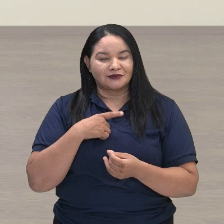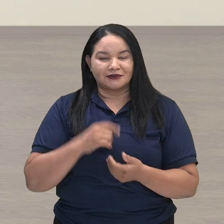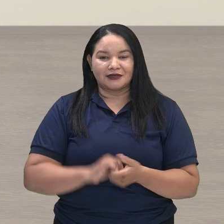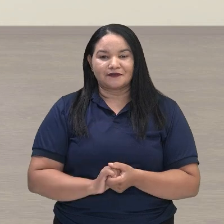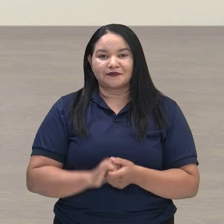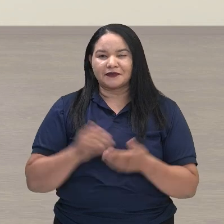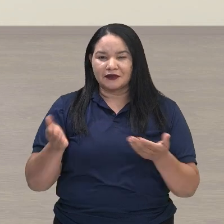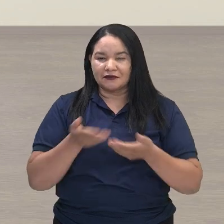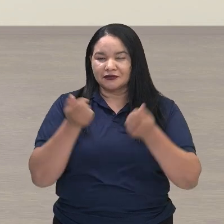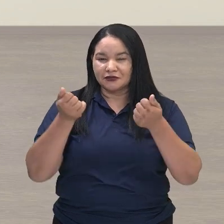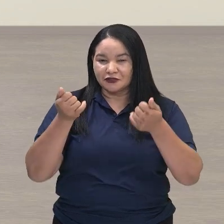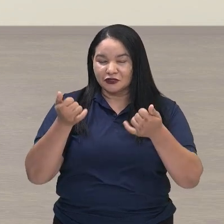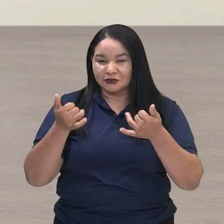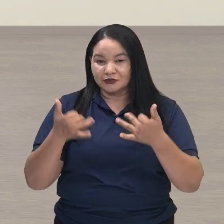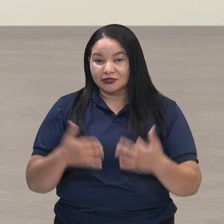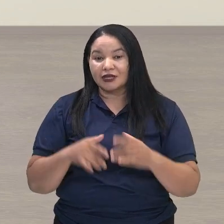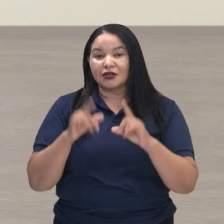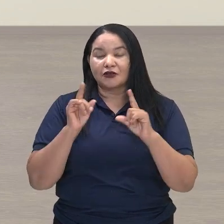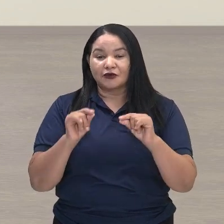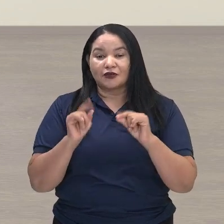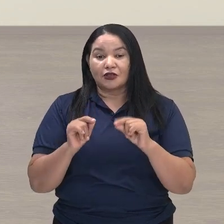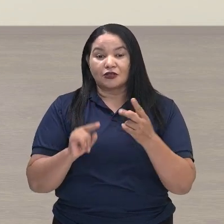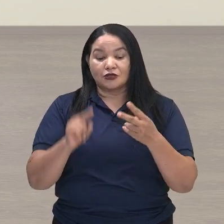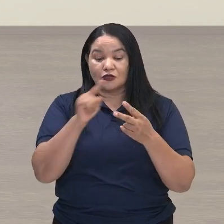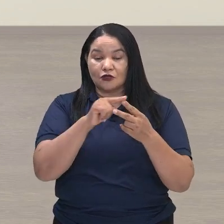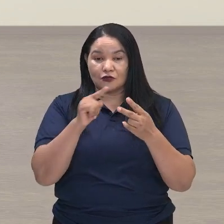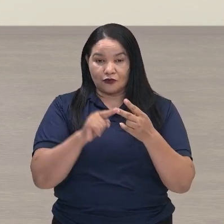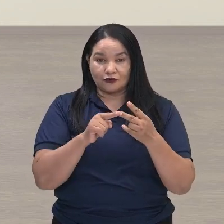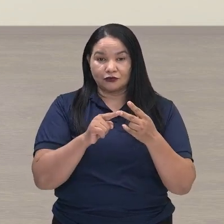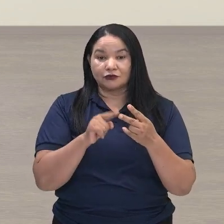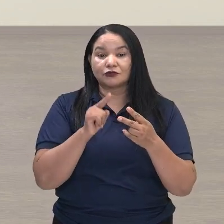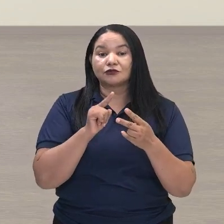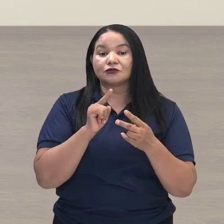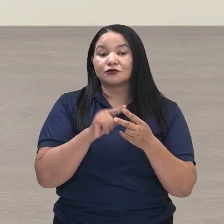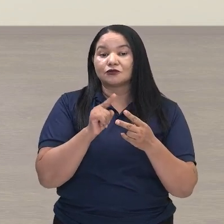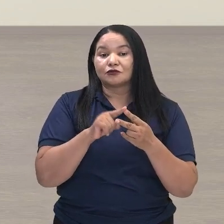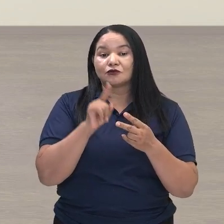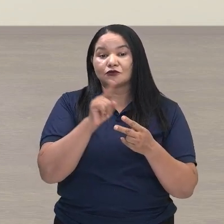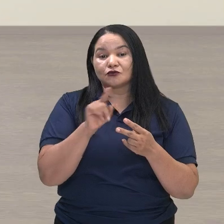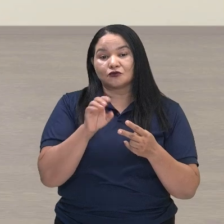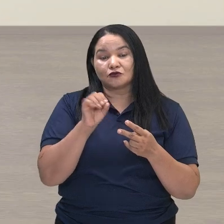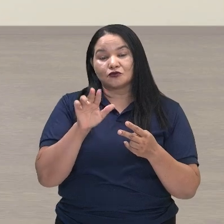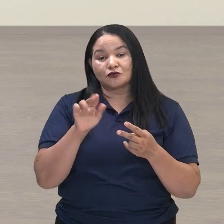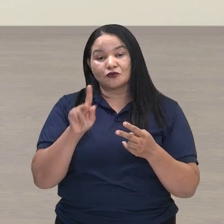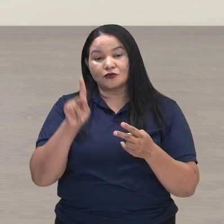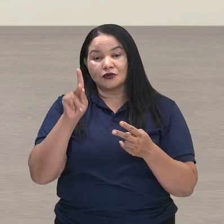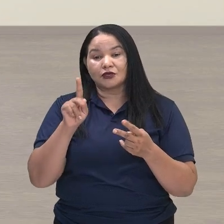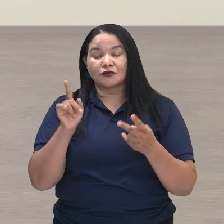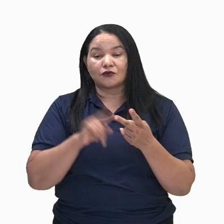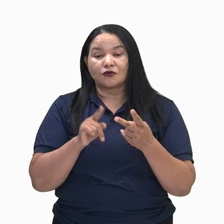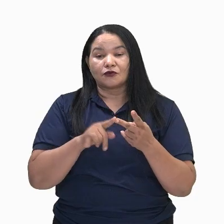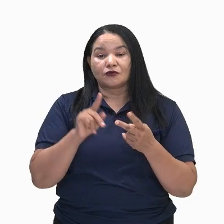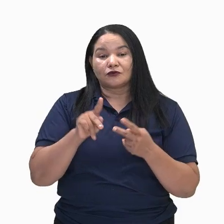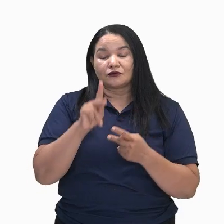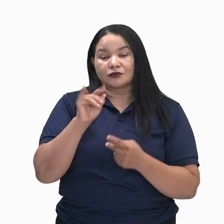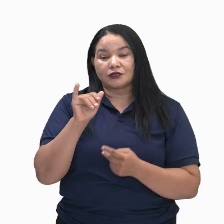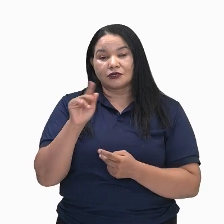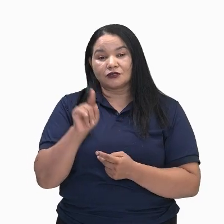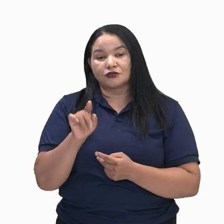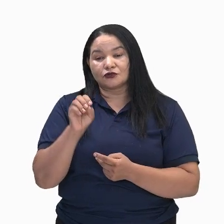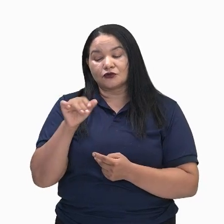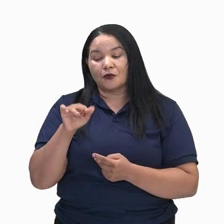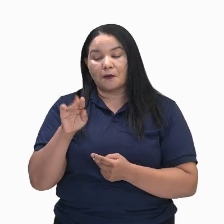aula especificamente nós trabalhamos dois estilos, que foi o zouk e kizomba. Vamos relembrar aí